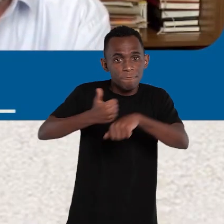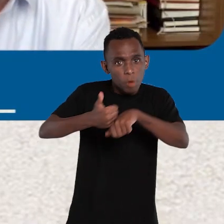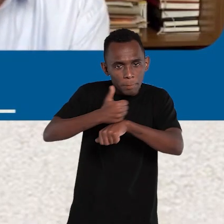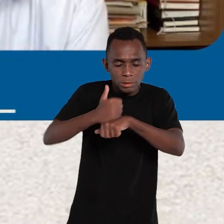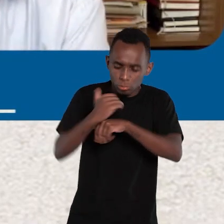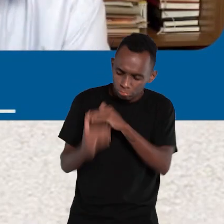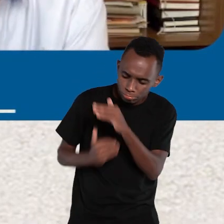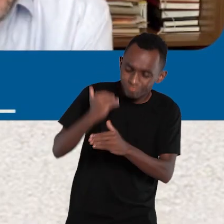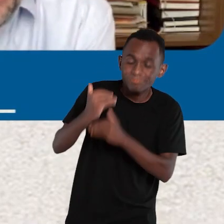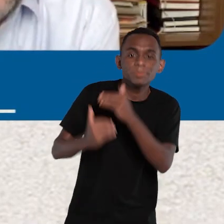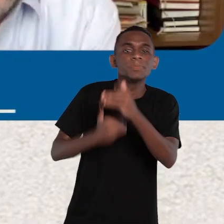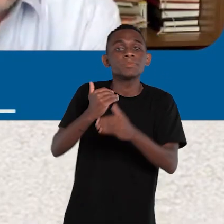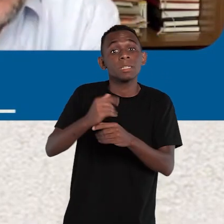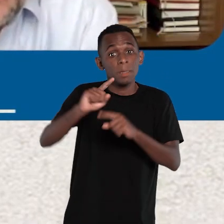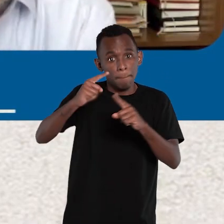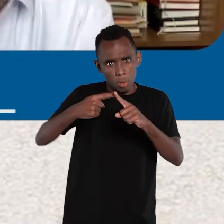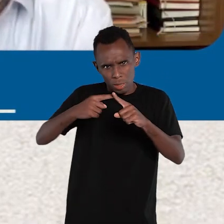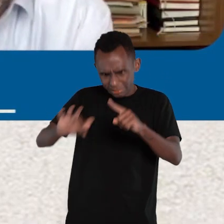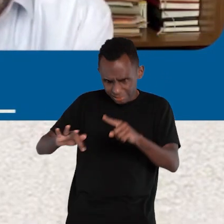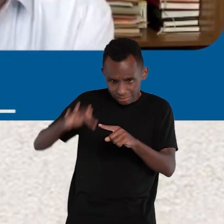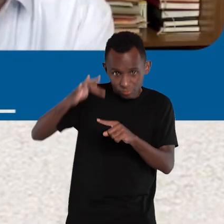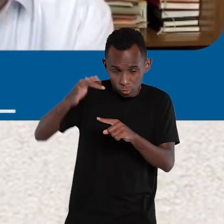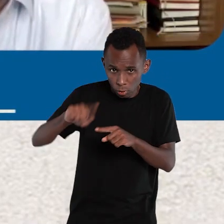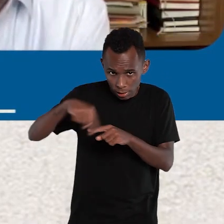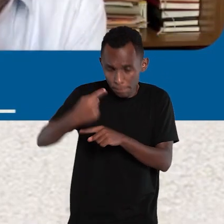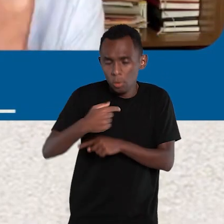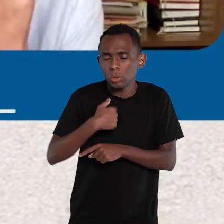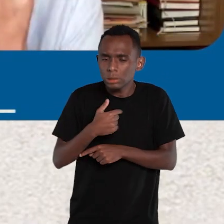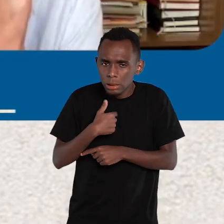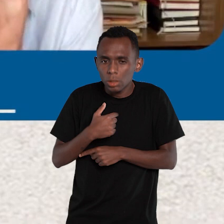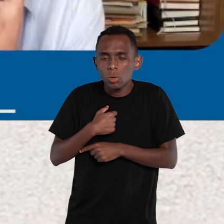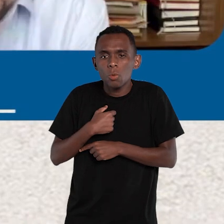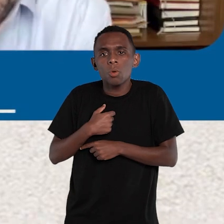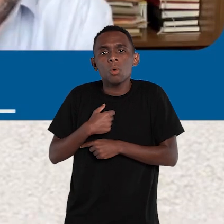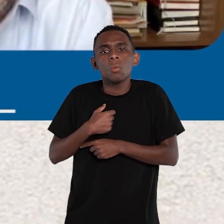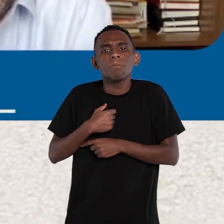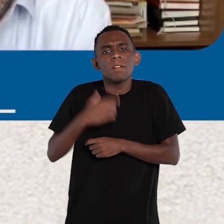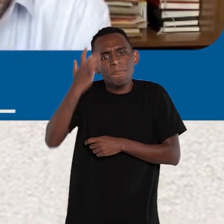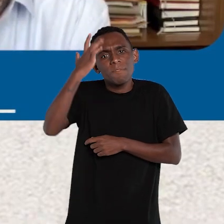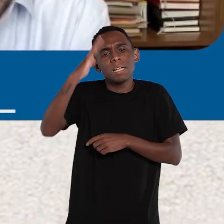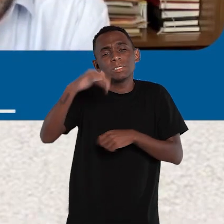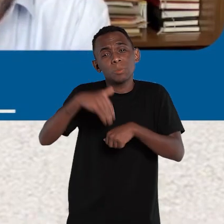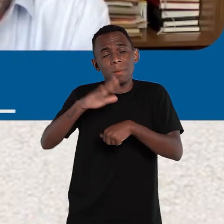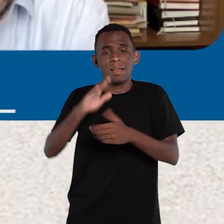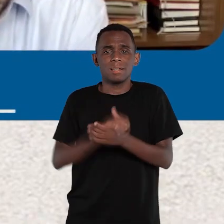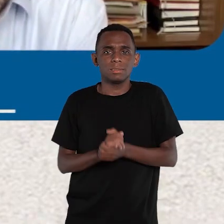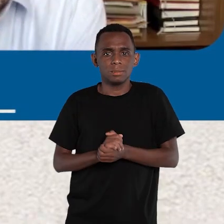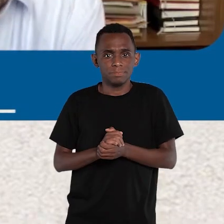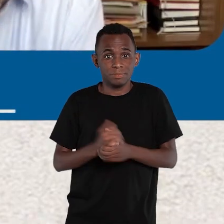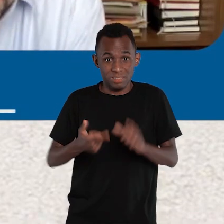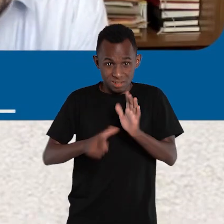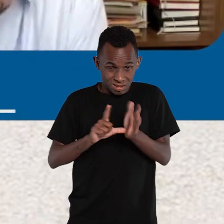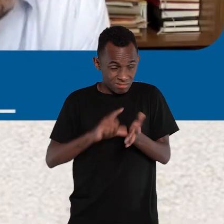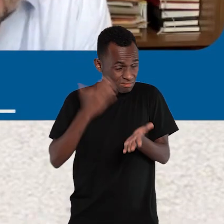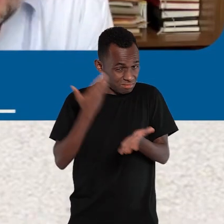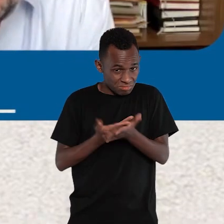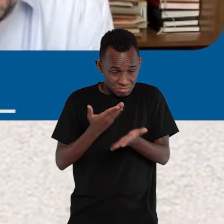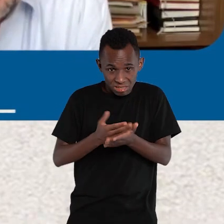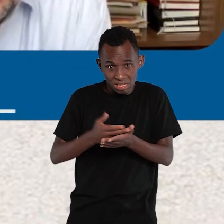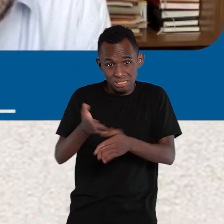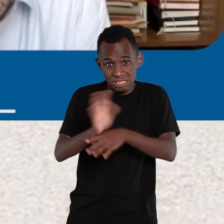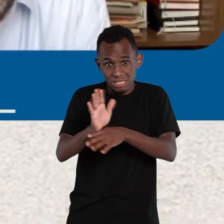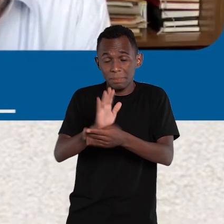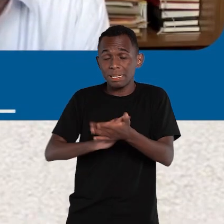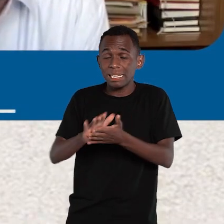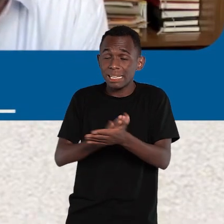né? Mais tarde facilita o meu trânsito, porque eu nunca estudei cinema, né? Eu nunca estudei, eu gostava, sempre gostei de